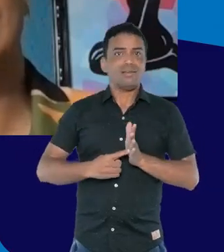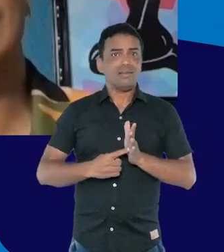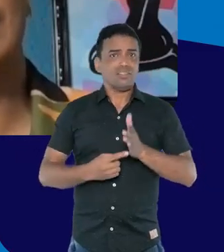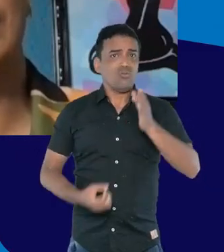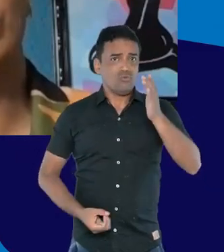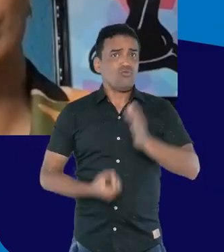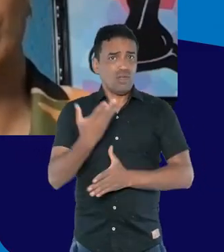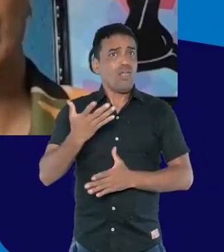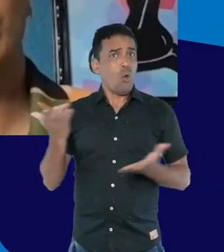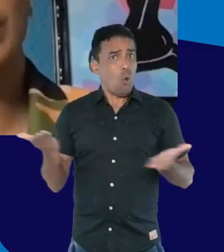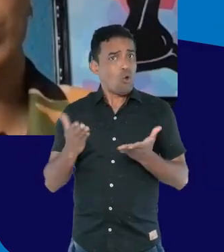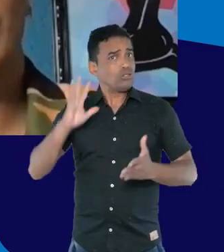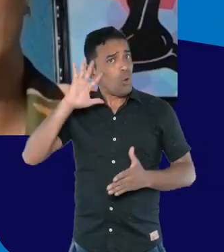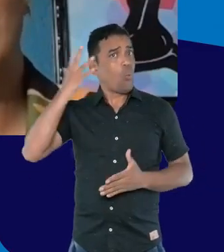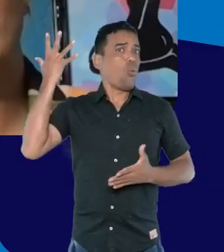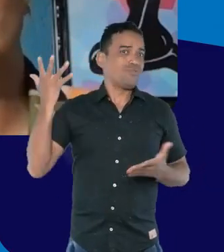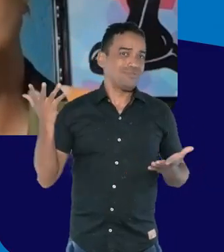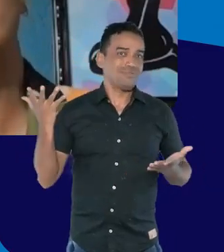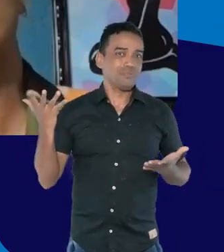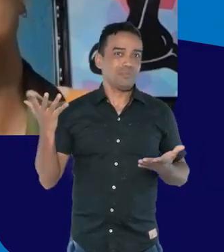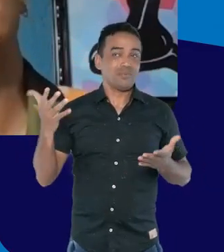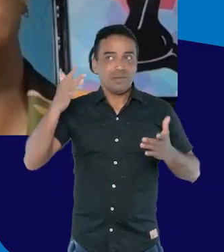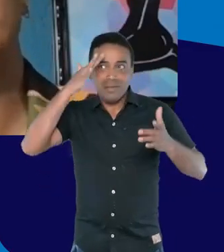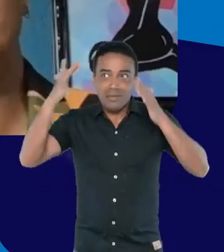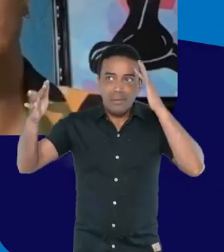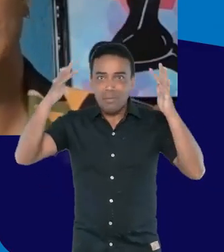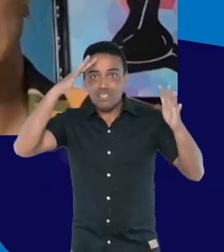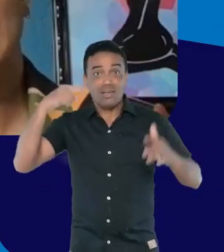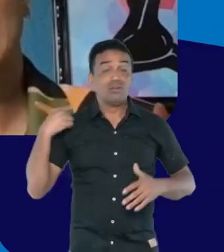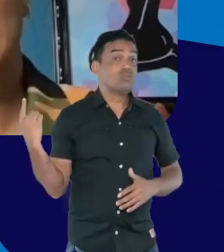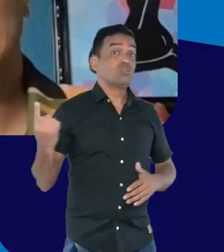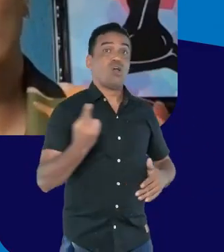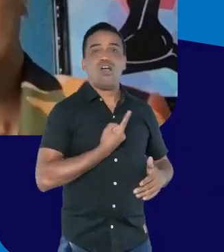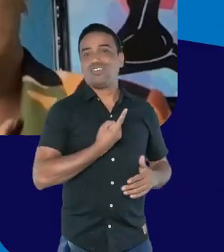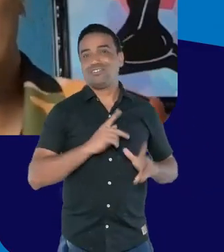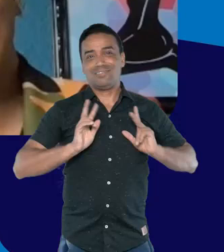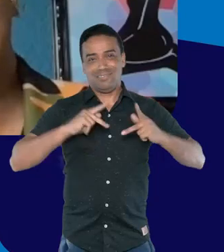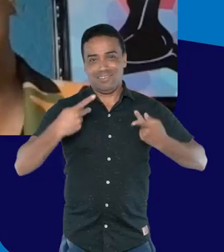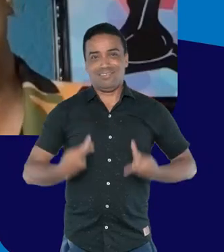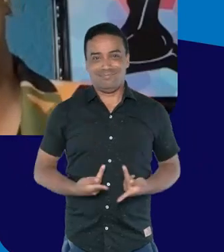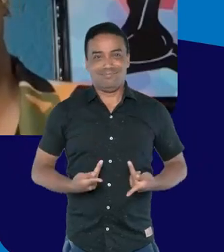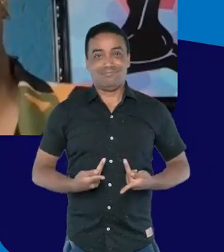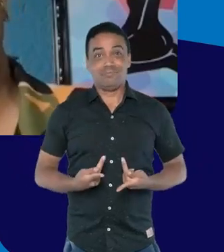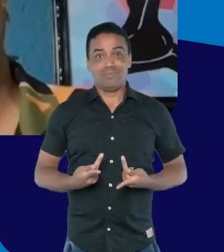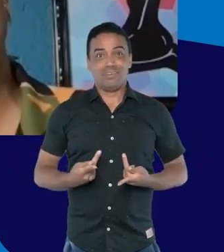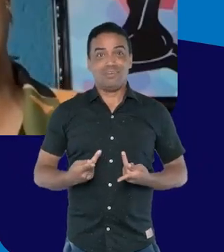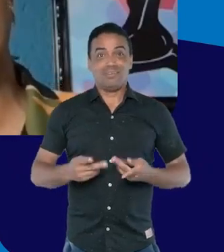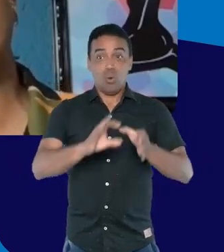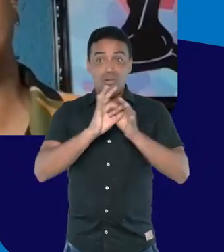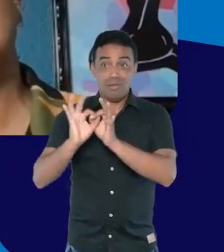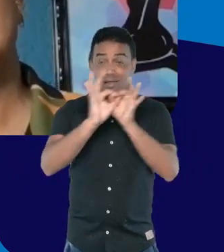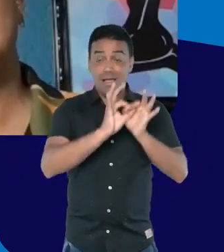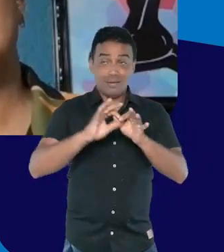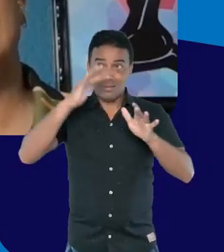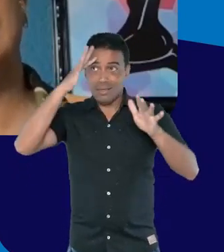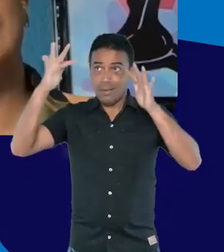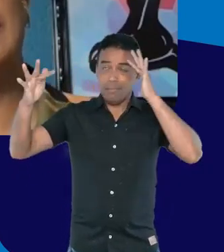tornarem realidade, porque isso permeia o imaginário coletivo. E ao permear esse imaginário